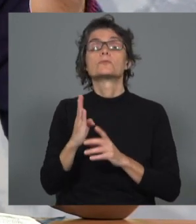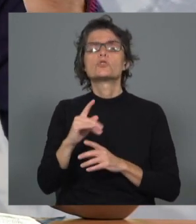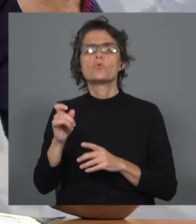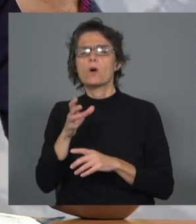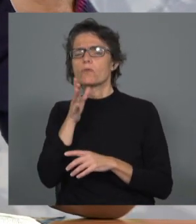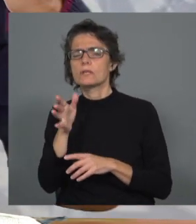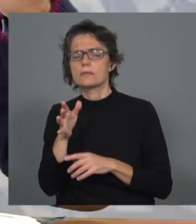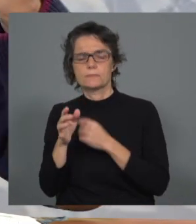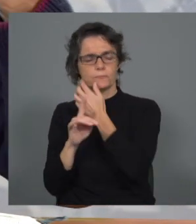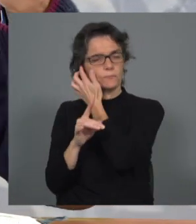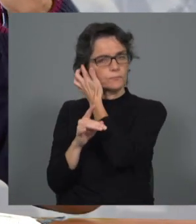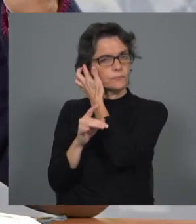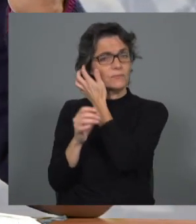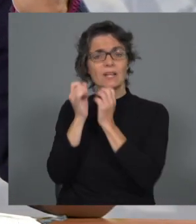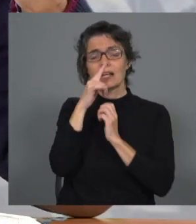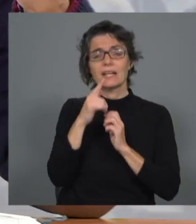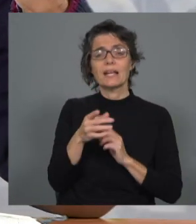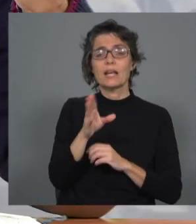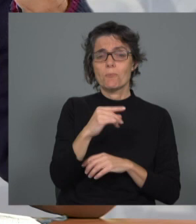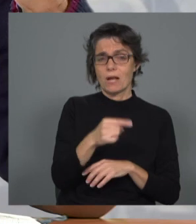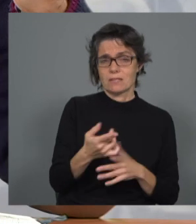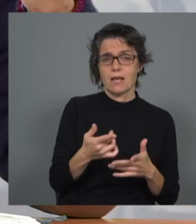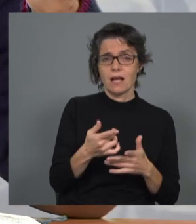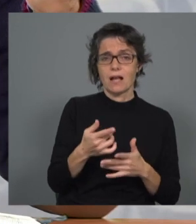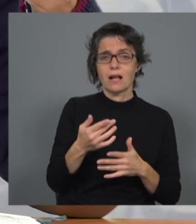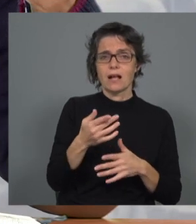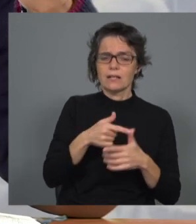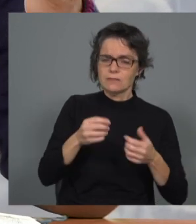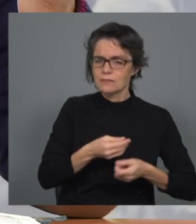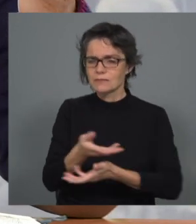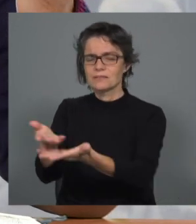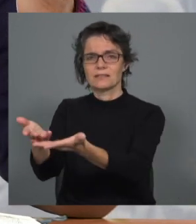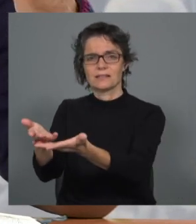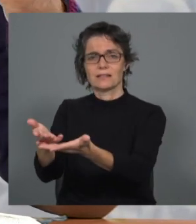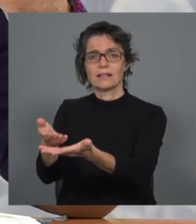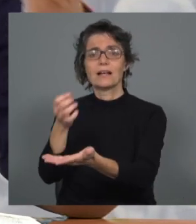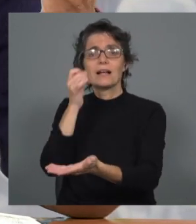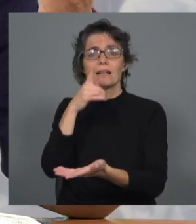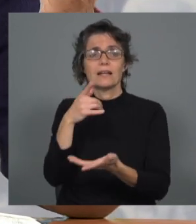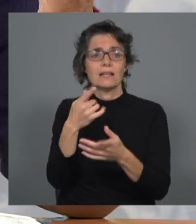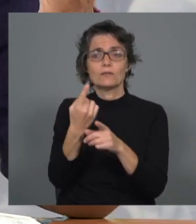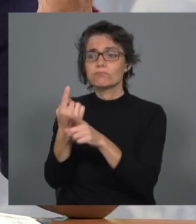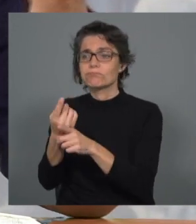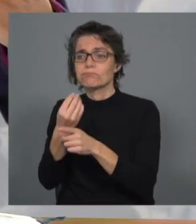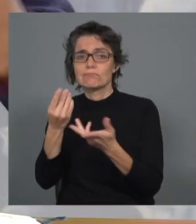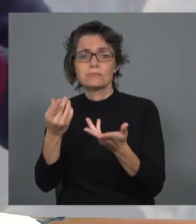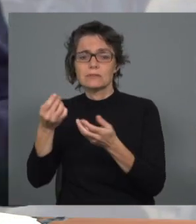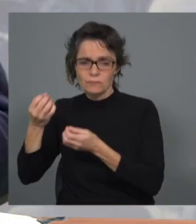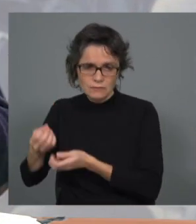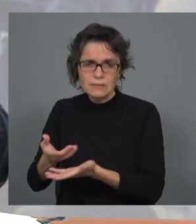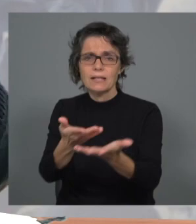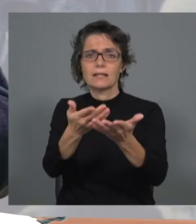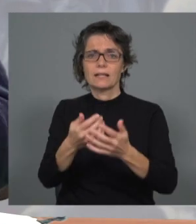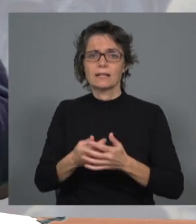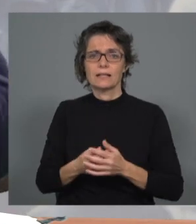túnicas, reparta com quem não tem nenhuma. E quem tiver mantimentos, faça o mesmo. Portanto,